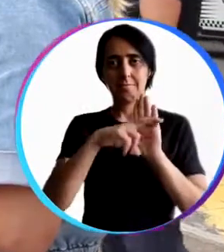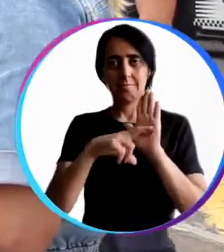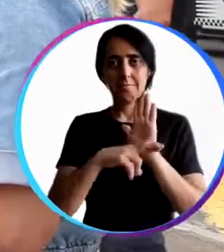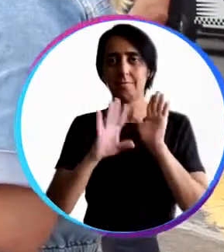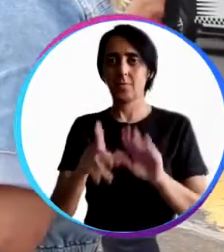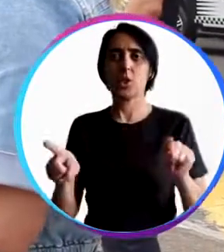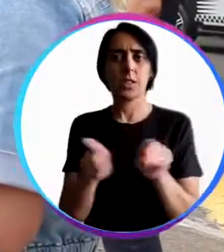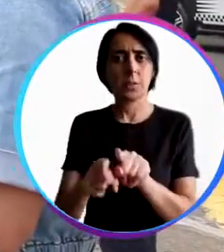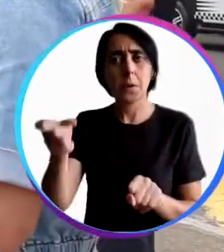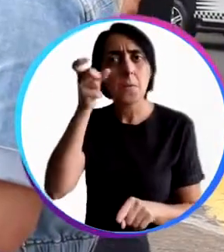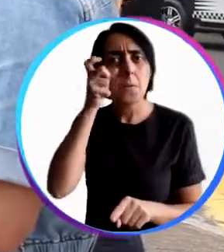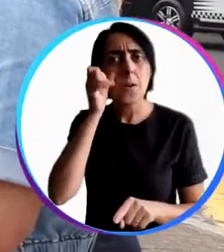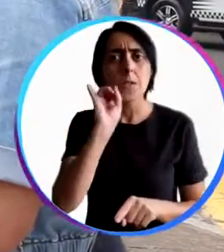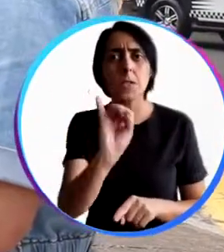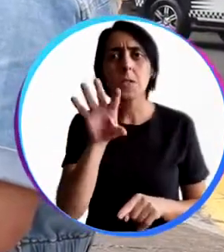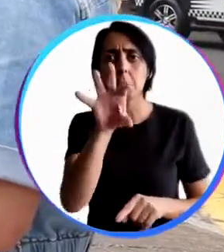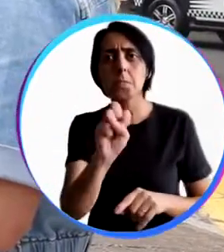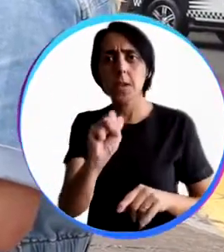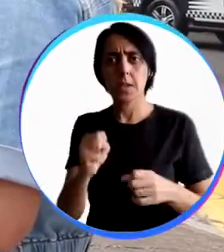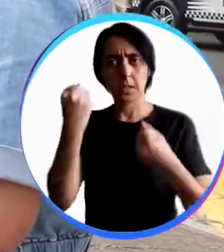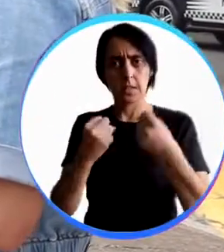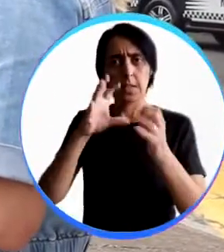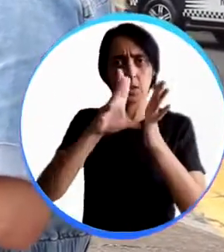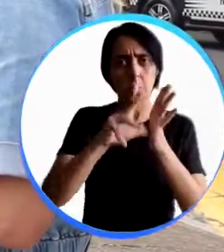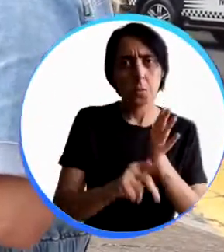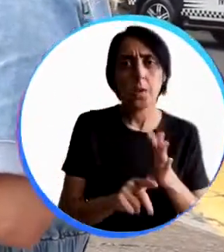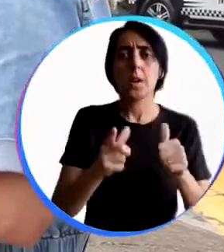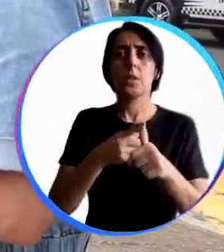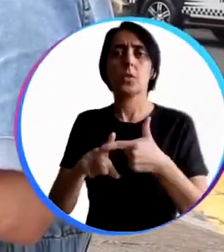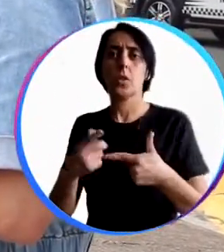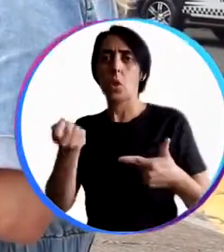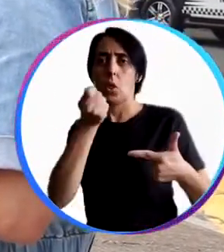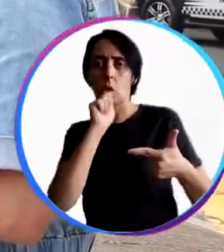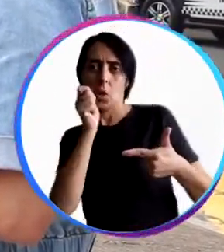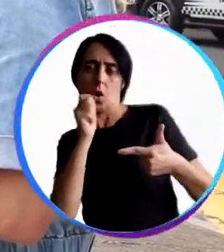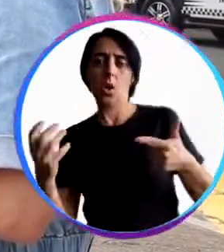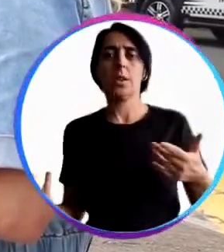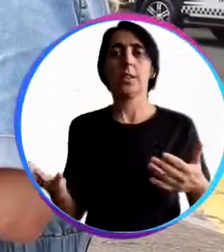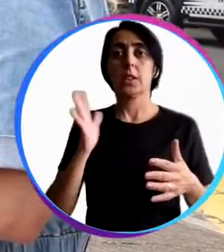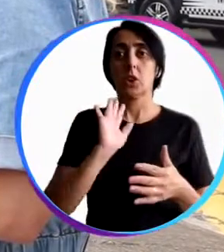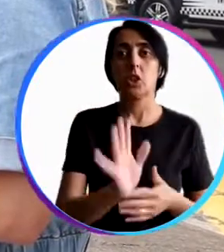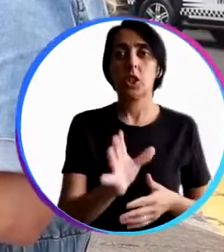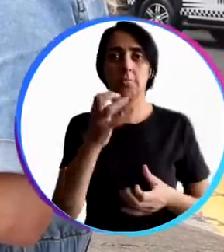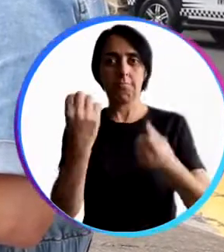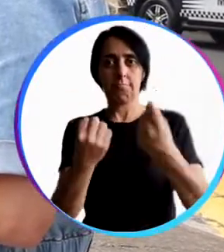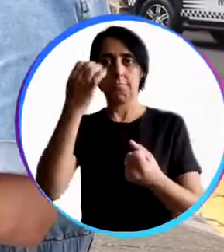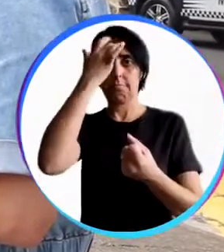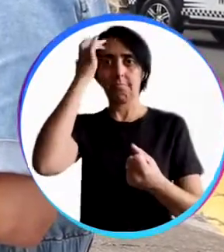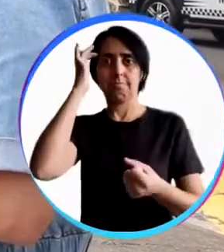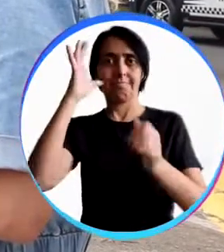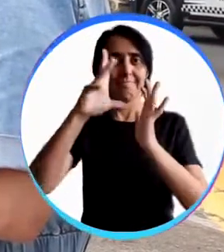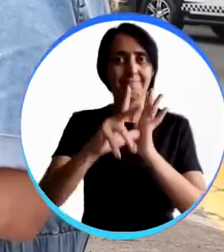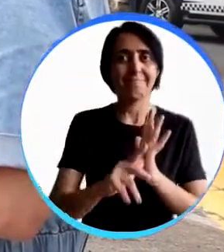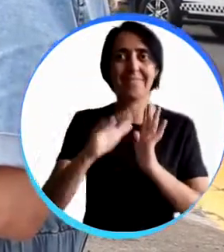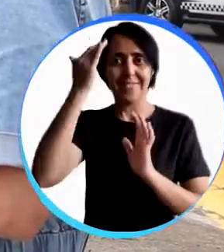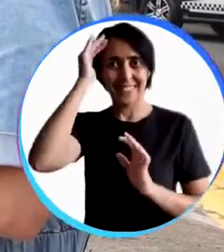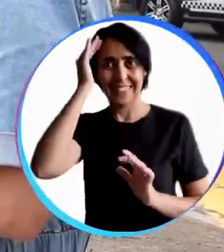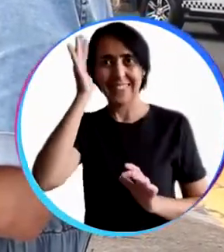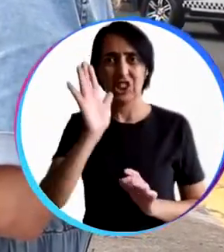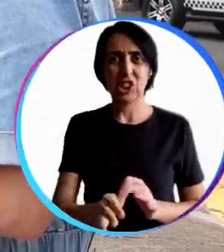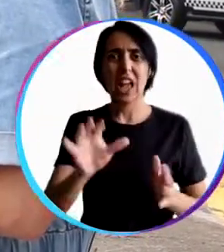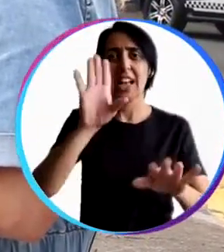em busca aí de veículos roubados, drogas, veículos furtados. Então, essa operação ela é